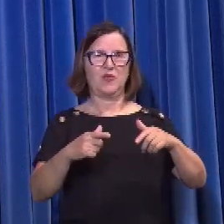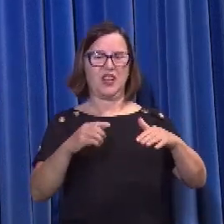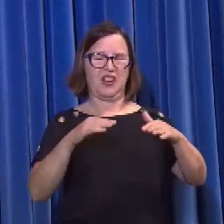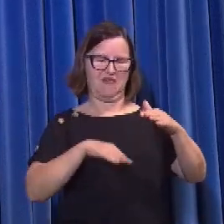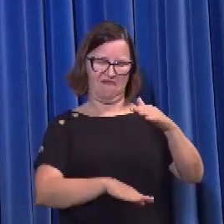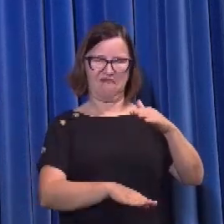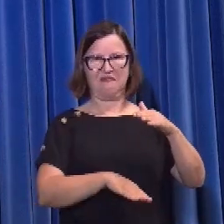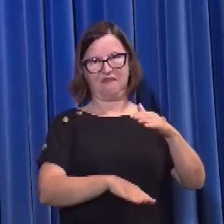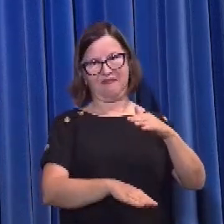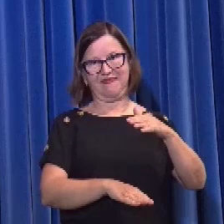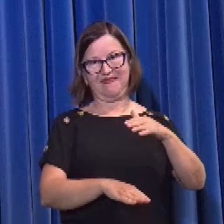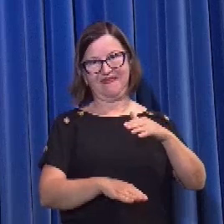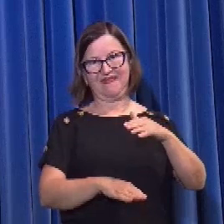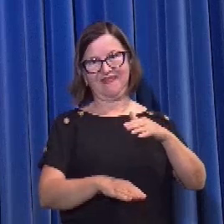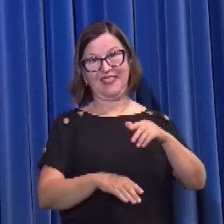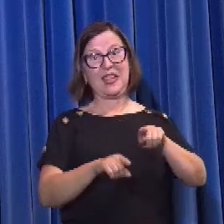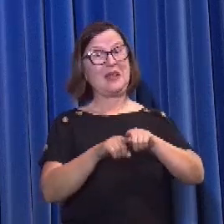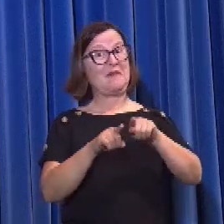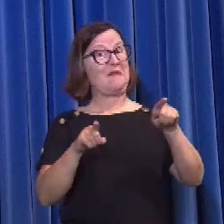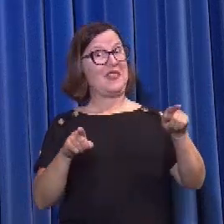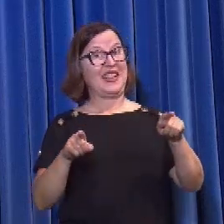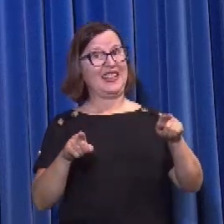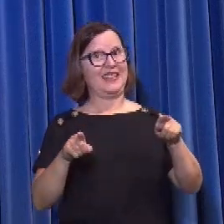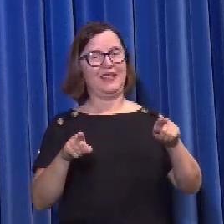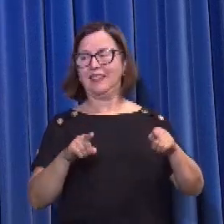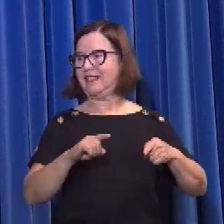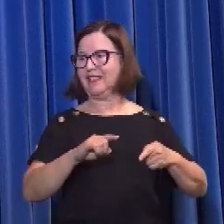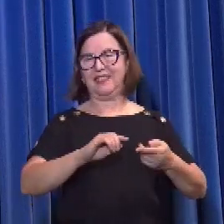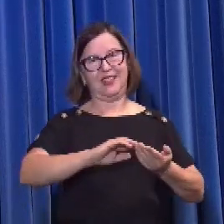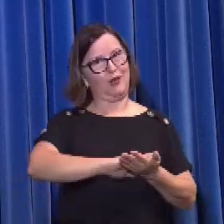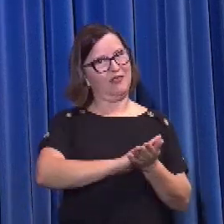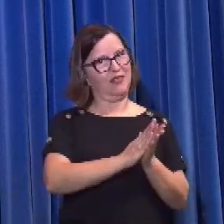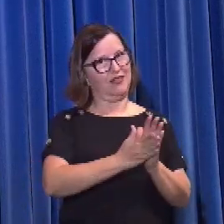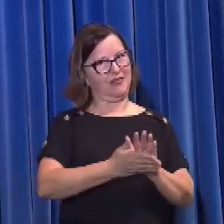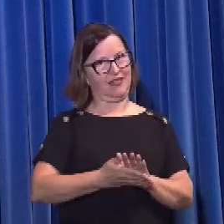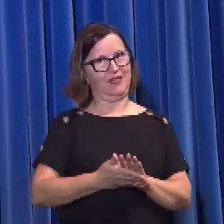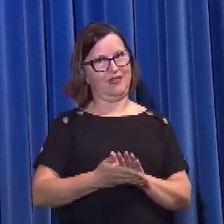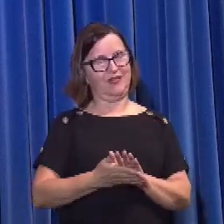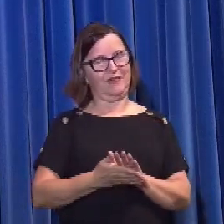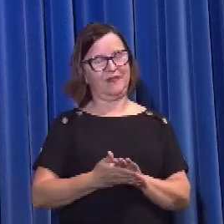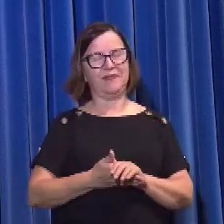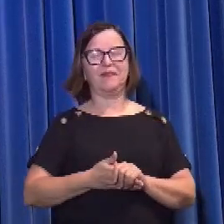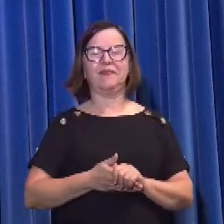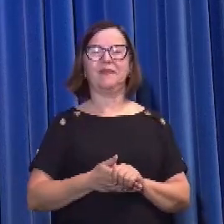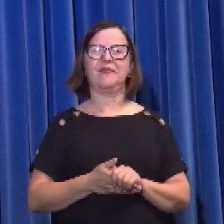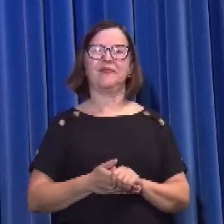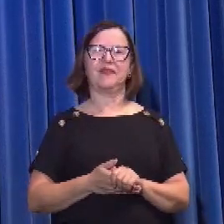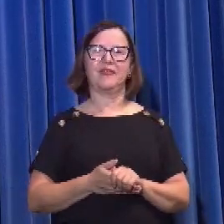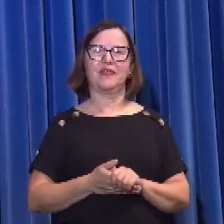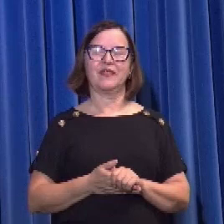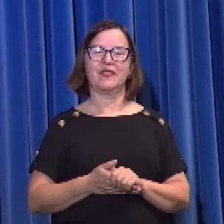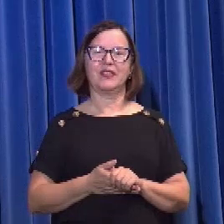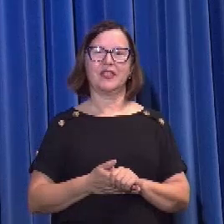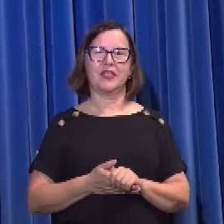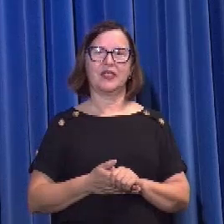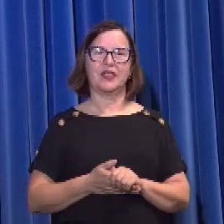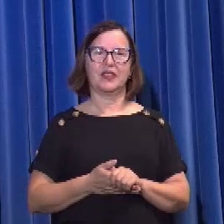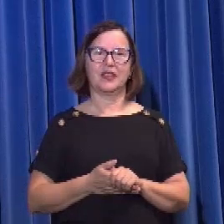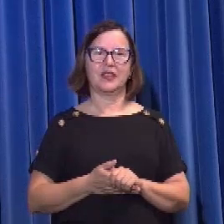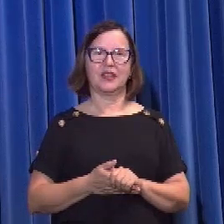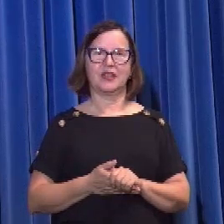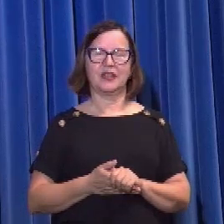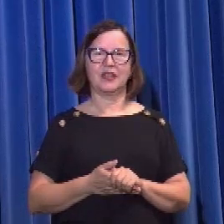Só que depois ele responde, porém não destruídos. Destruído aqui tem esse sentido de